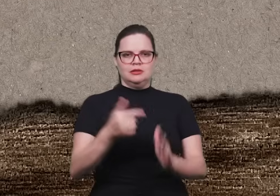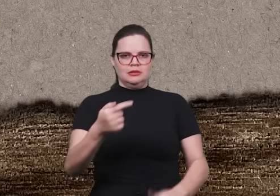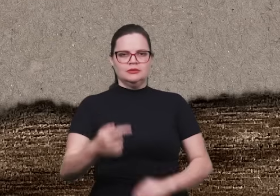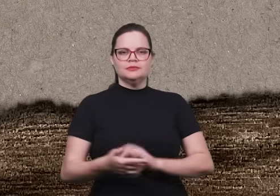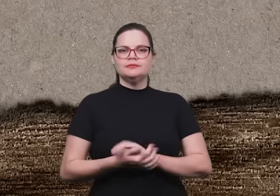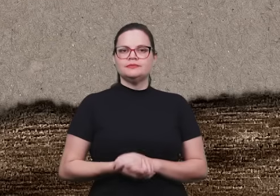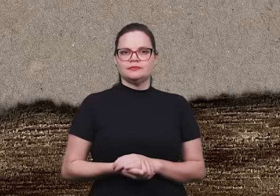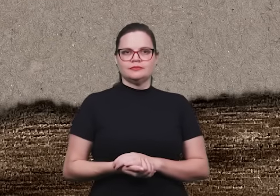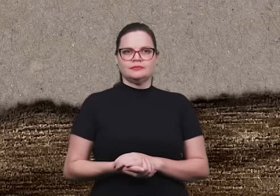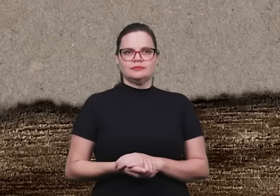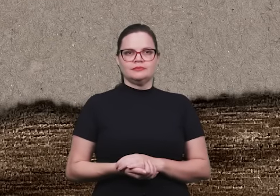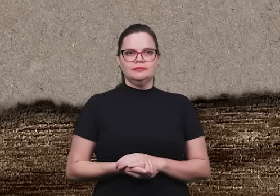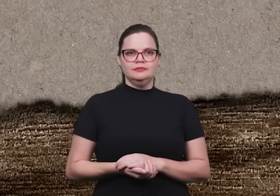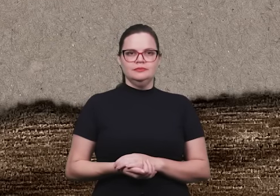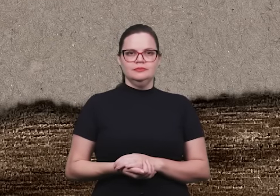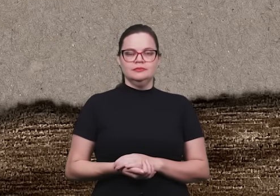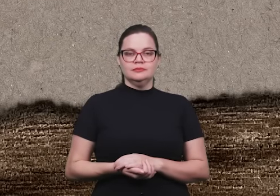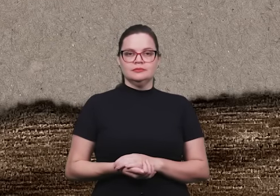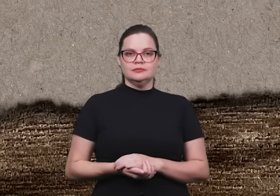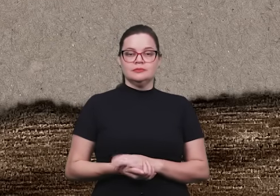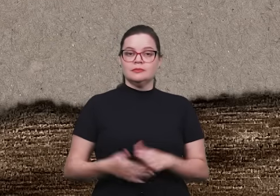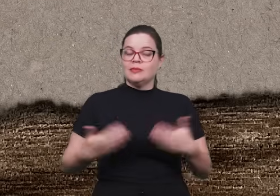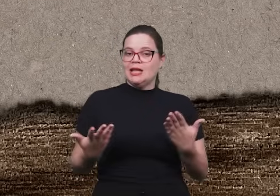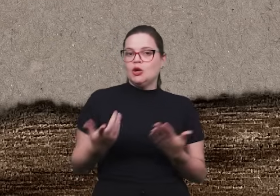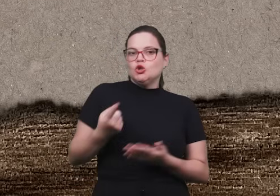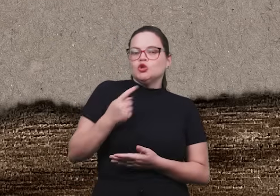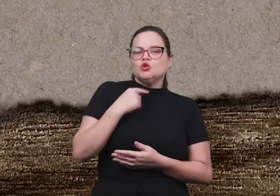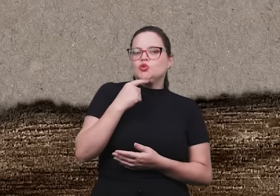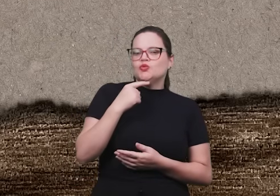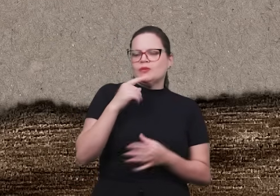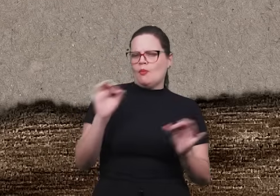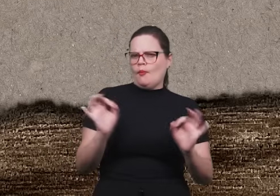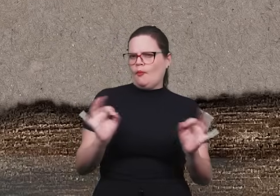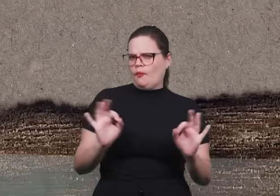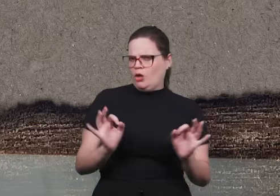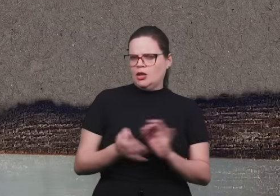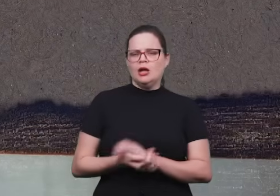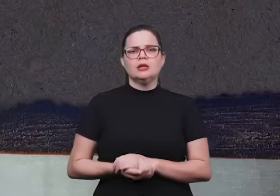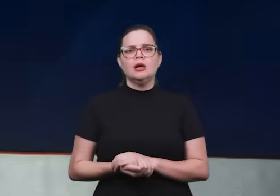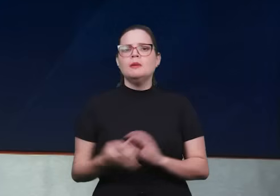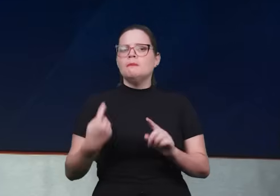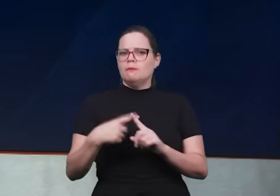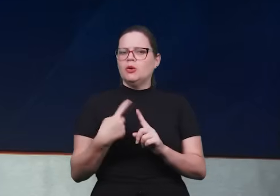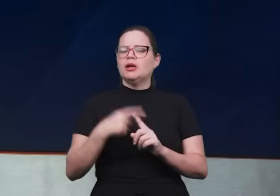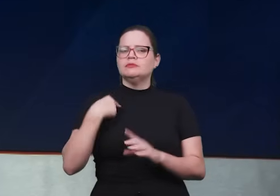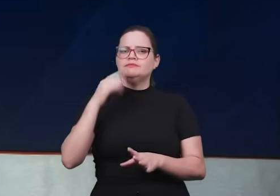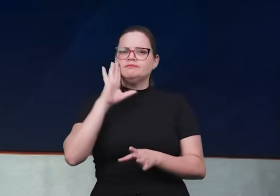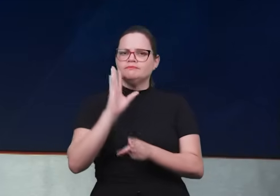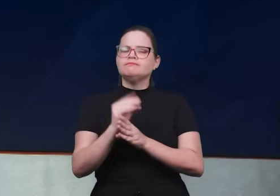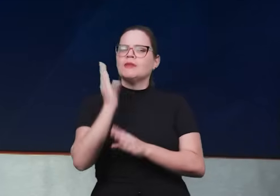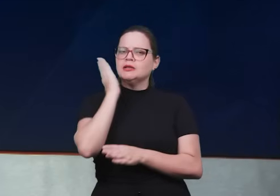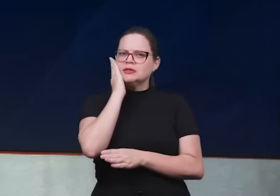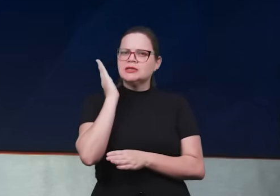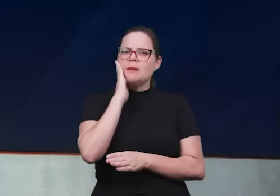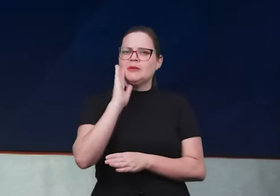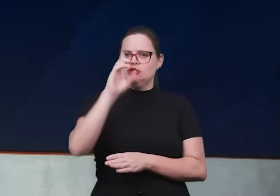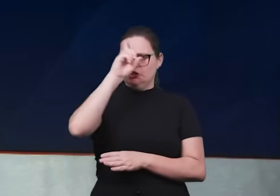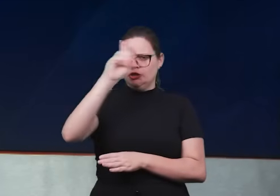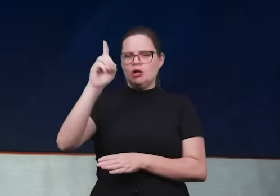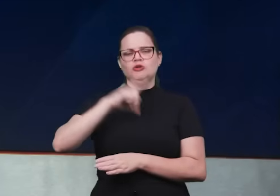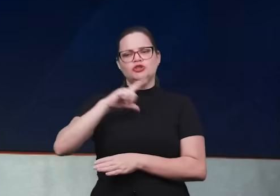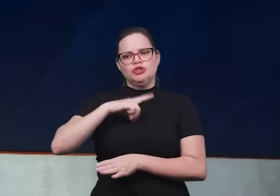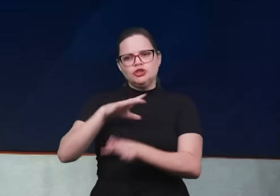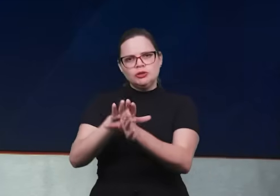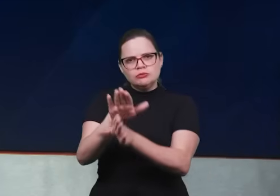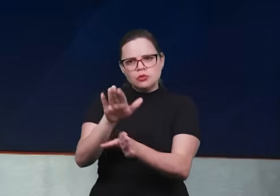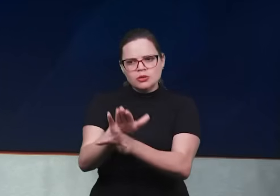7. E para que não houvesse dúvidas sobre o propósito final do Senhor com a transmissão de uma herança